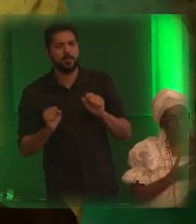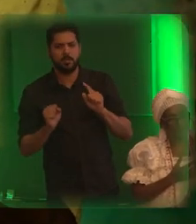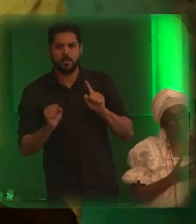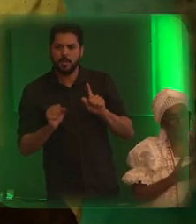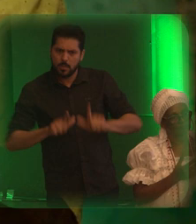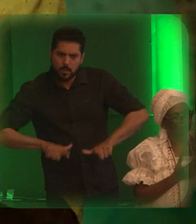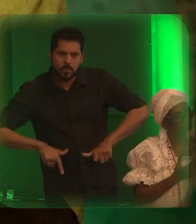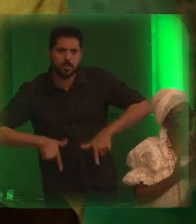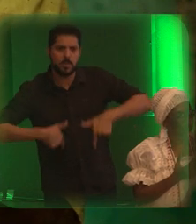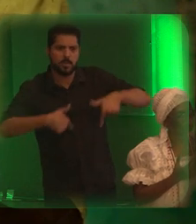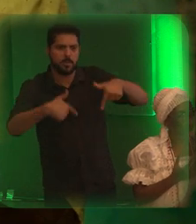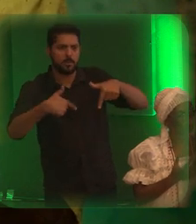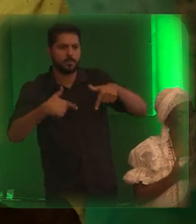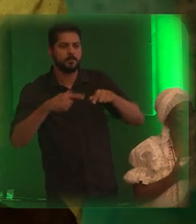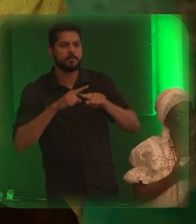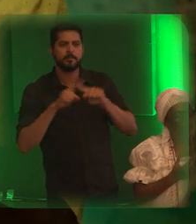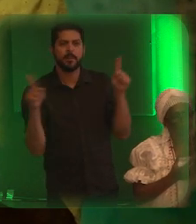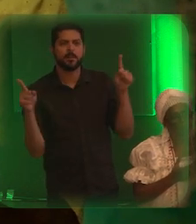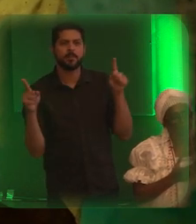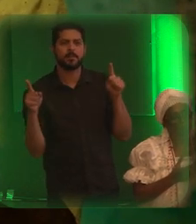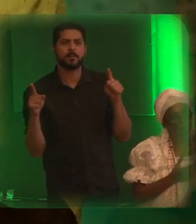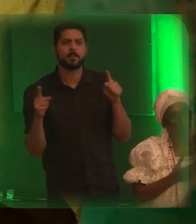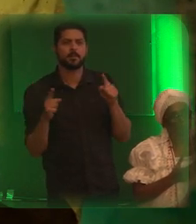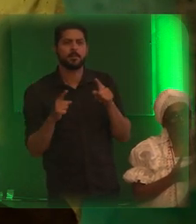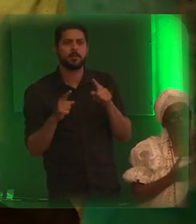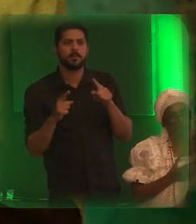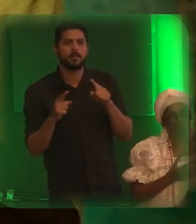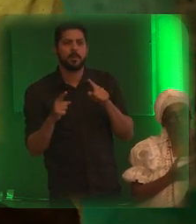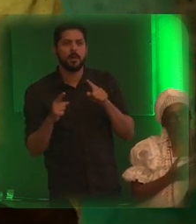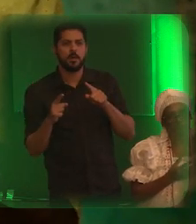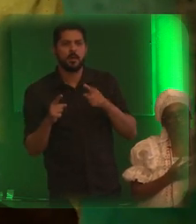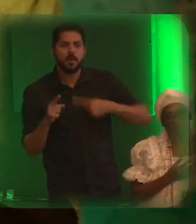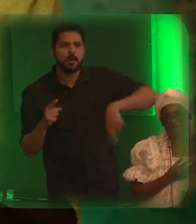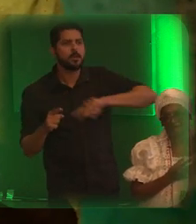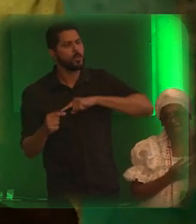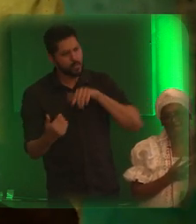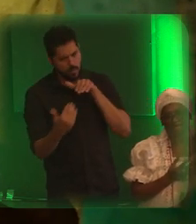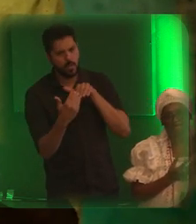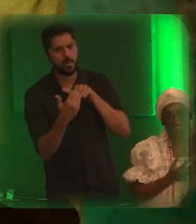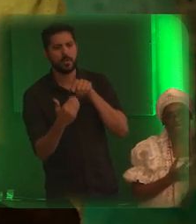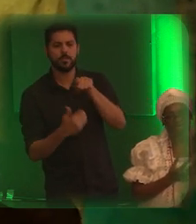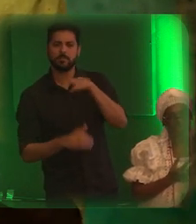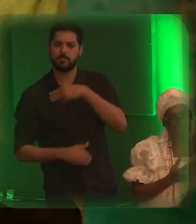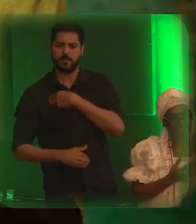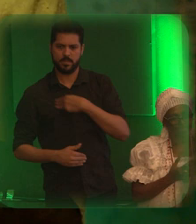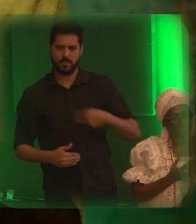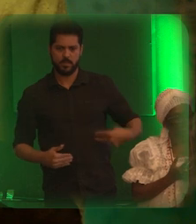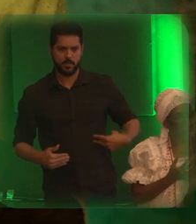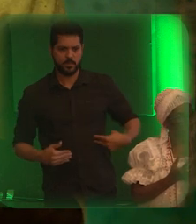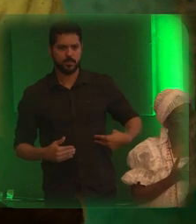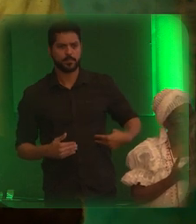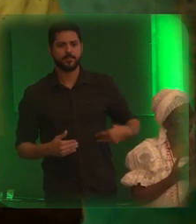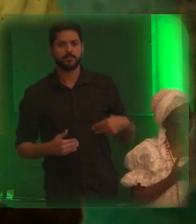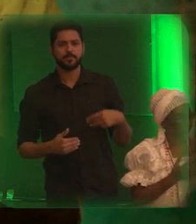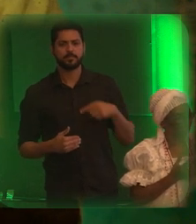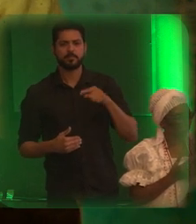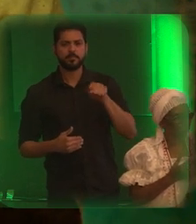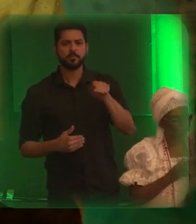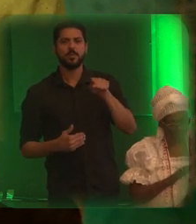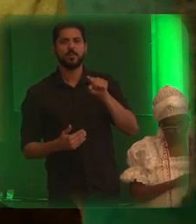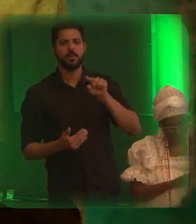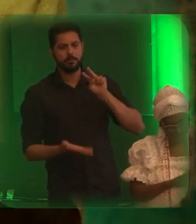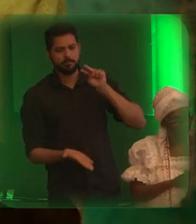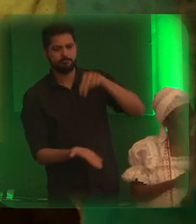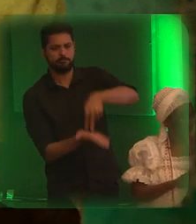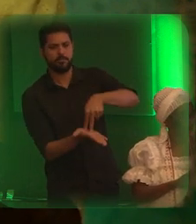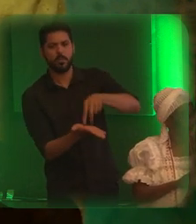nada. E nós não somos divididos simplesmente. Eu concordo com o senhor, ministro, quando numa das suas falas, quando o